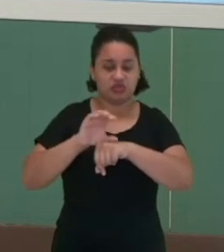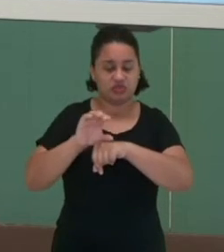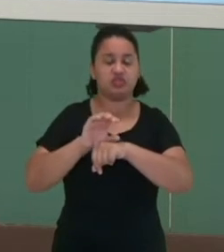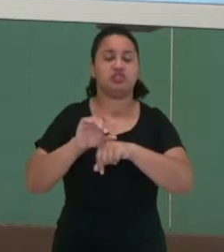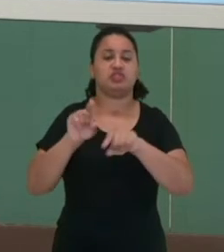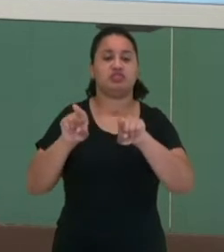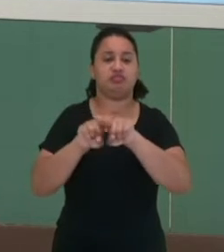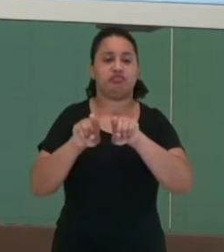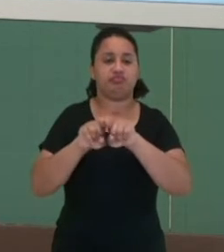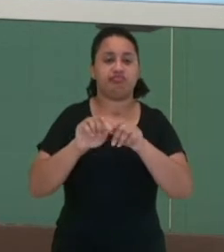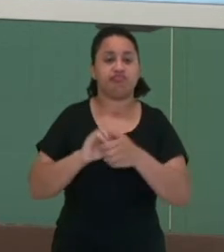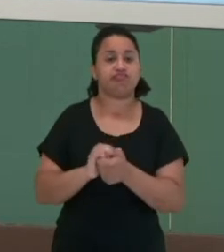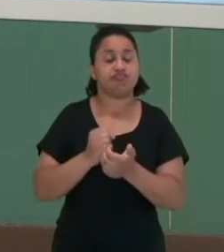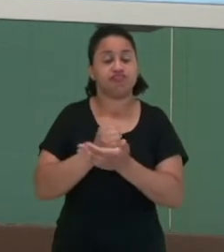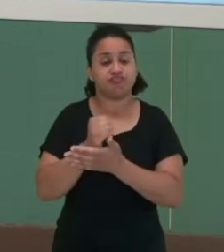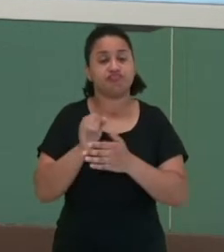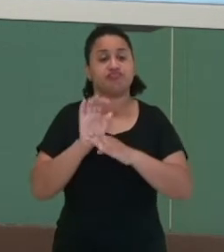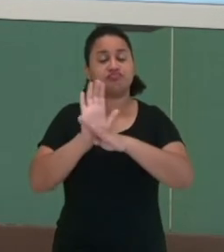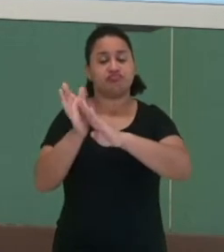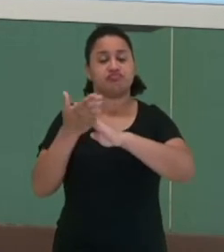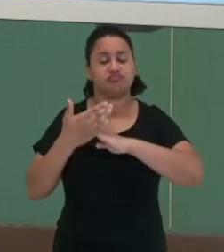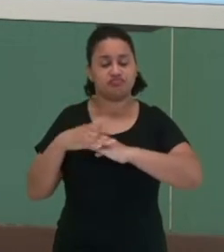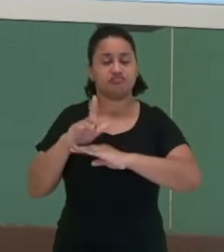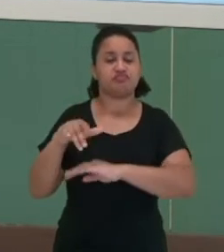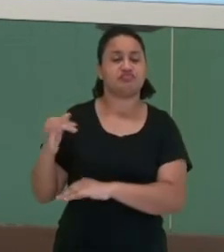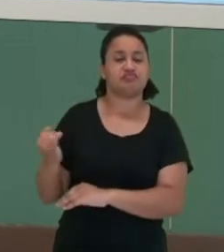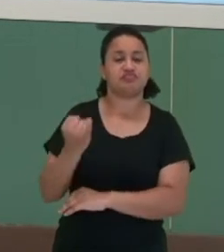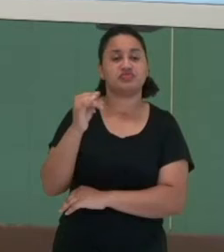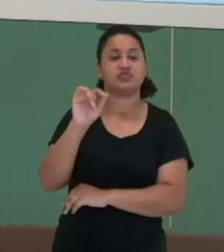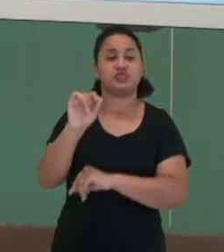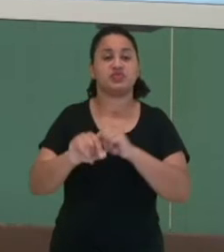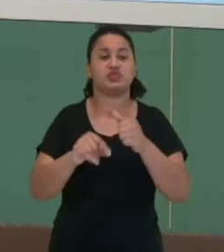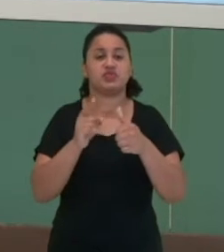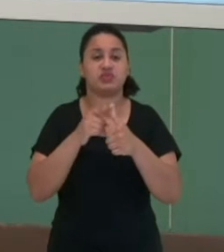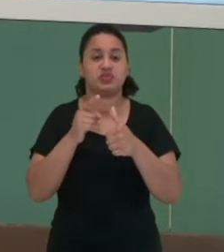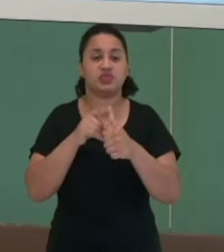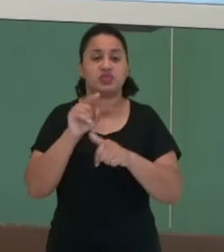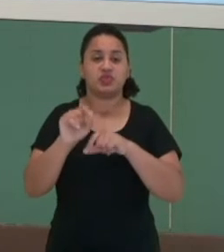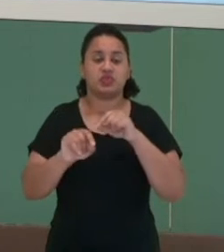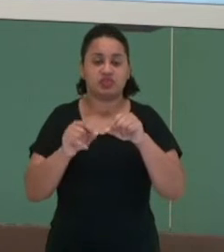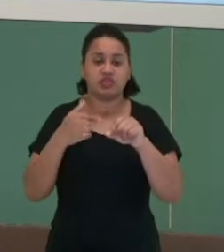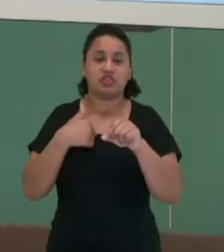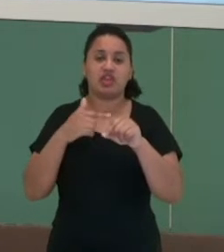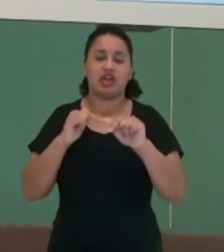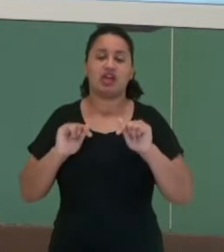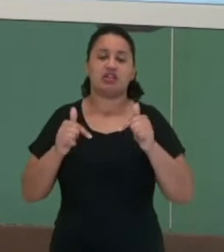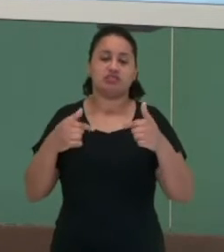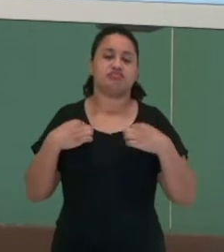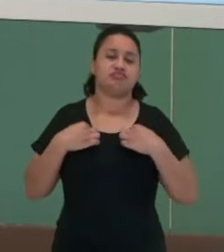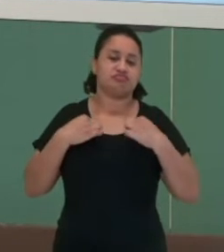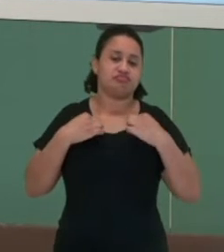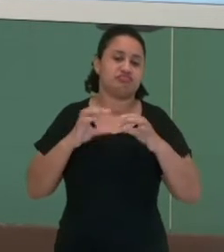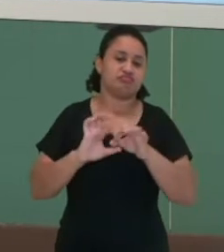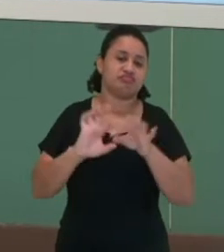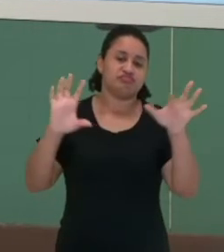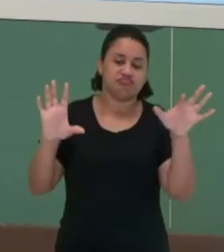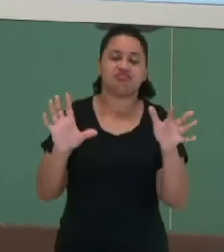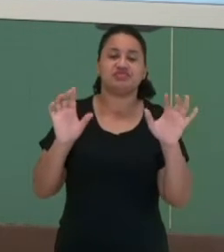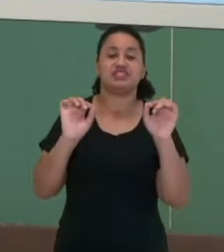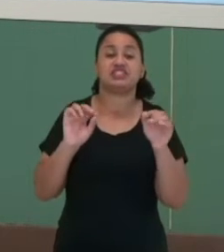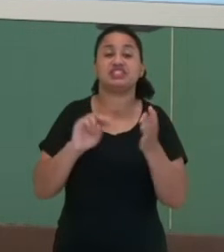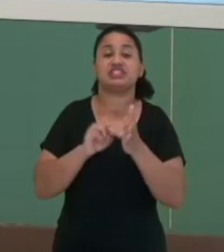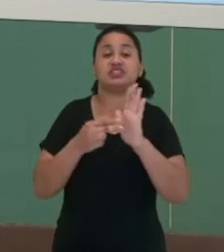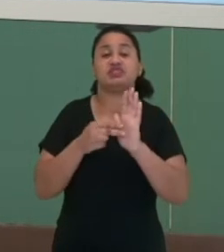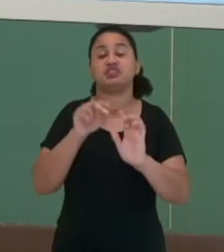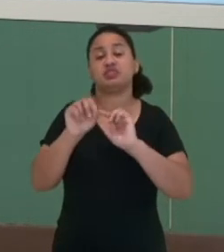do cooperativismo são muito importantes. Uma delas é a adesão voluntária e livre. Não quer dizer